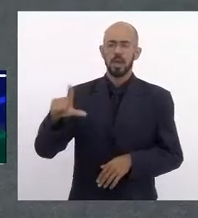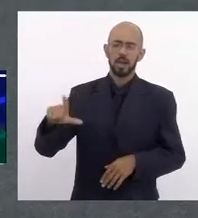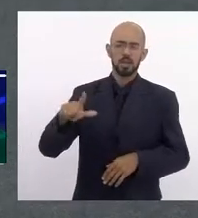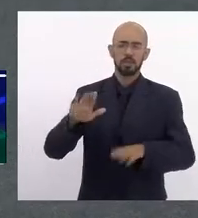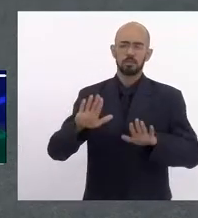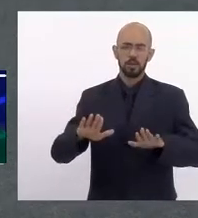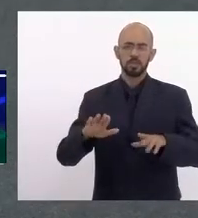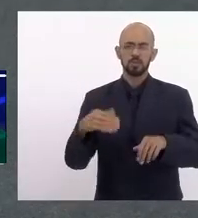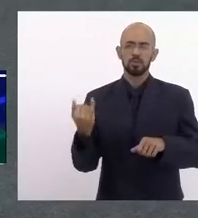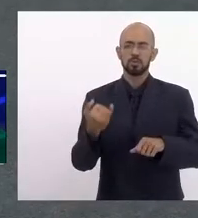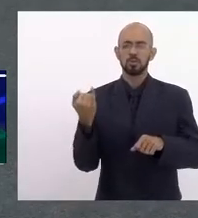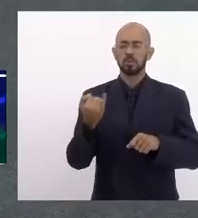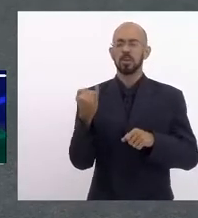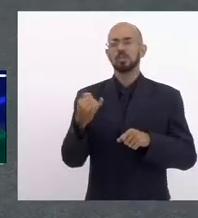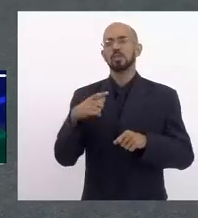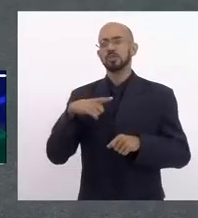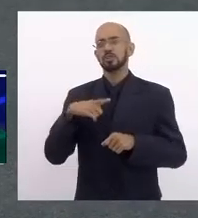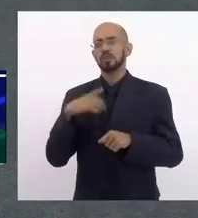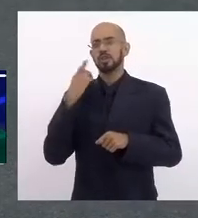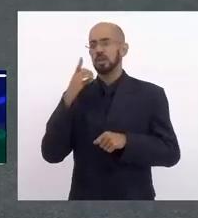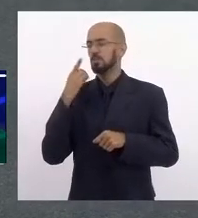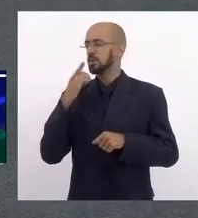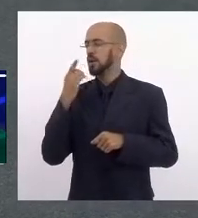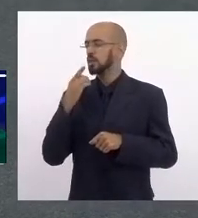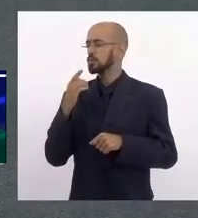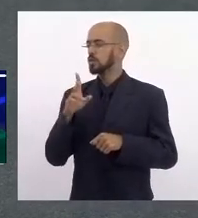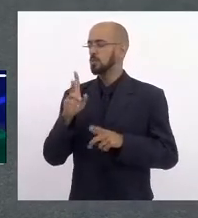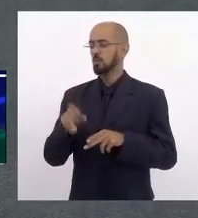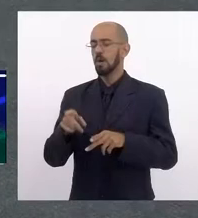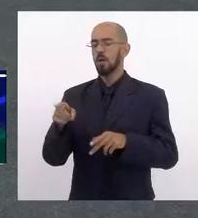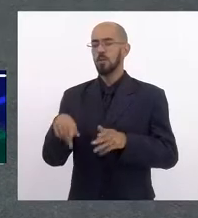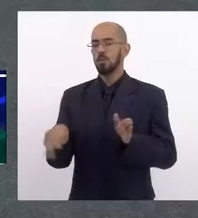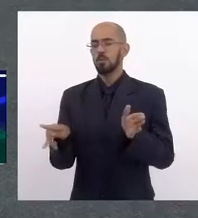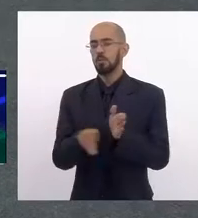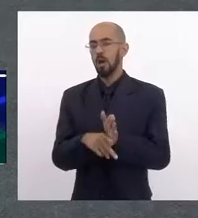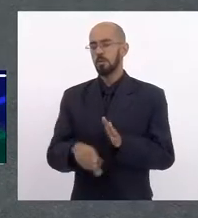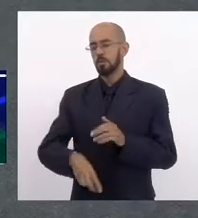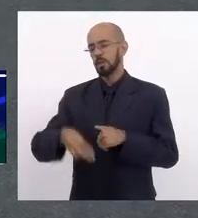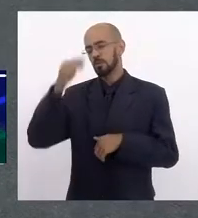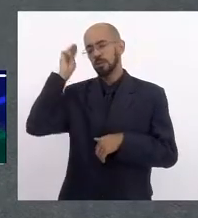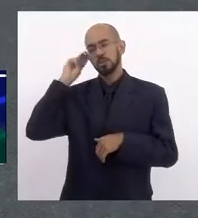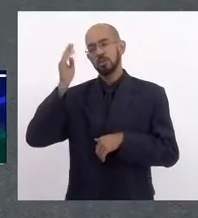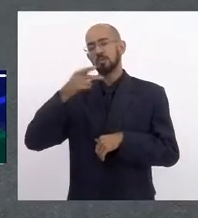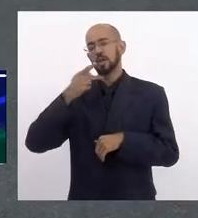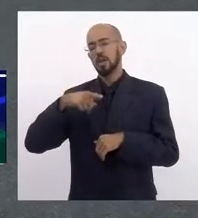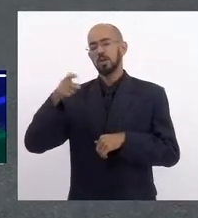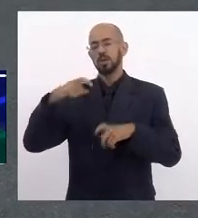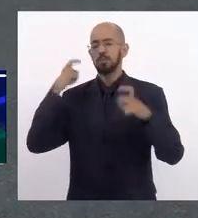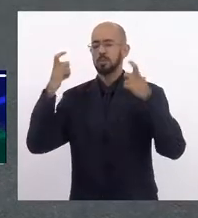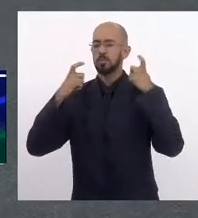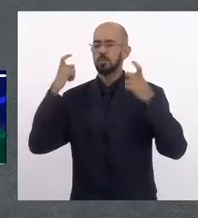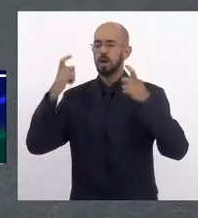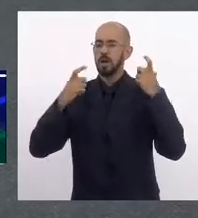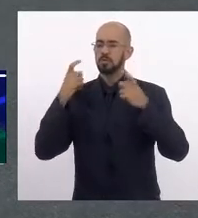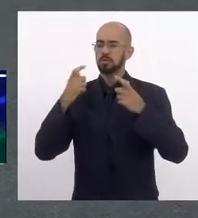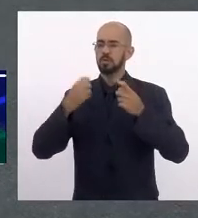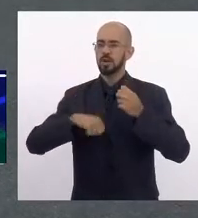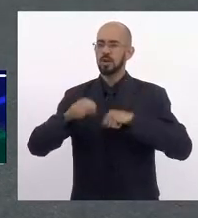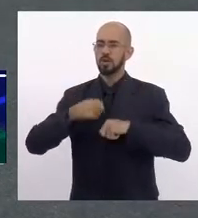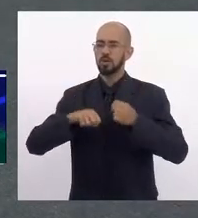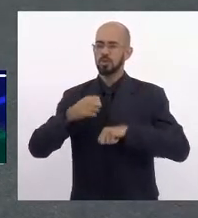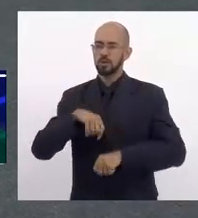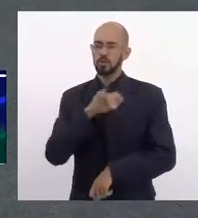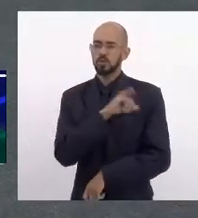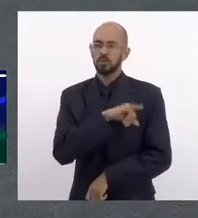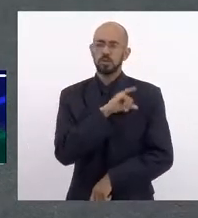temos deputados aqui, como o próprio Márcio Pacheco falou, preocupados com a economia do Estado do